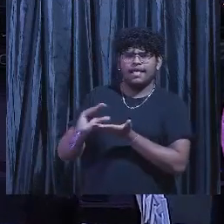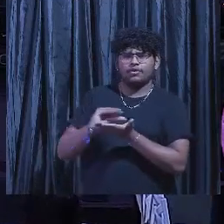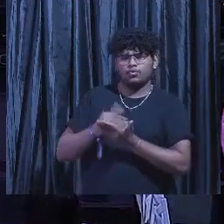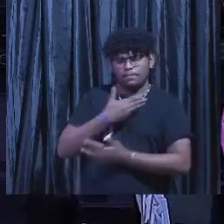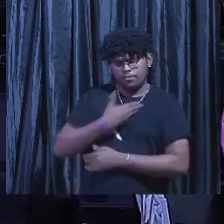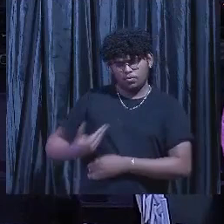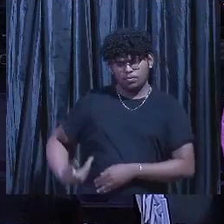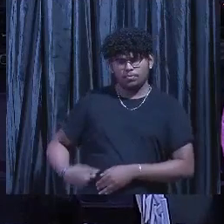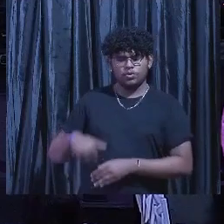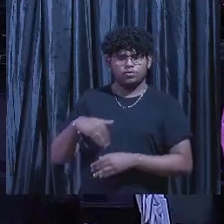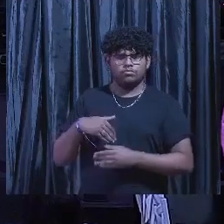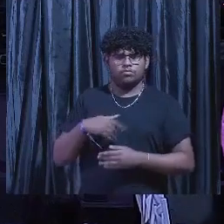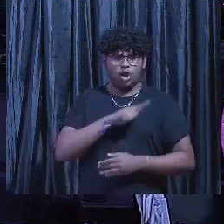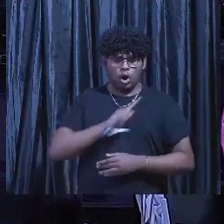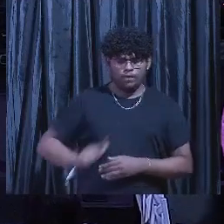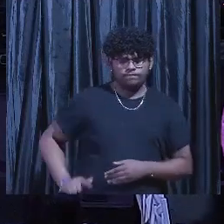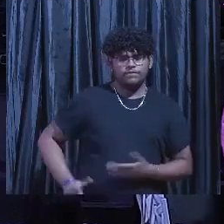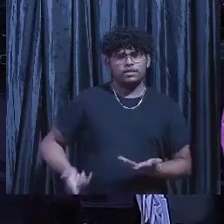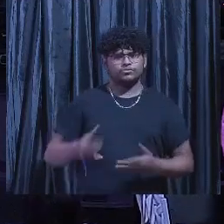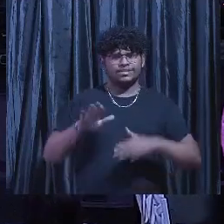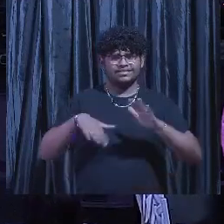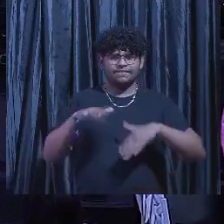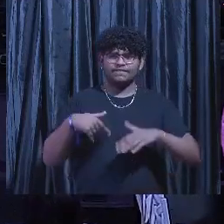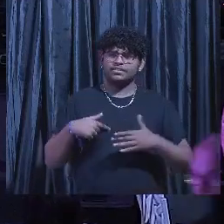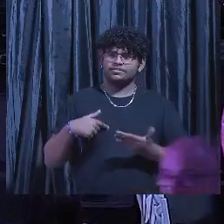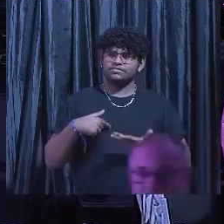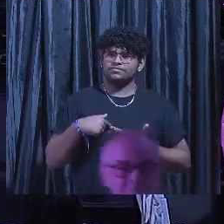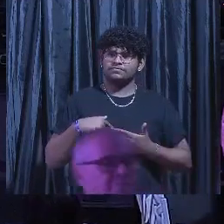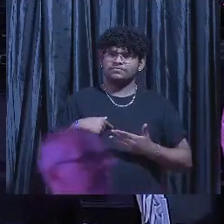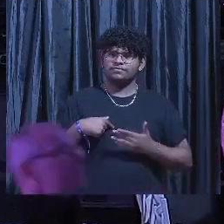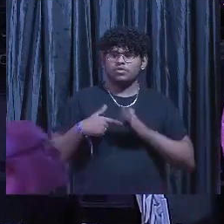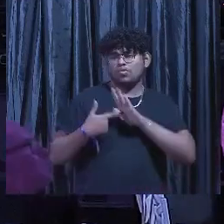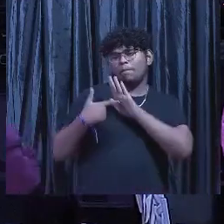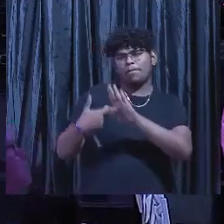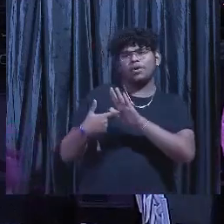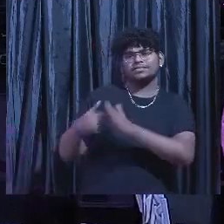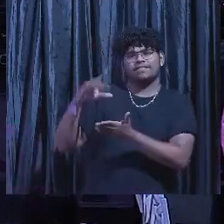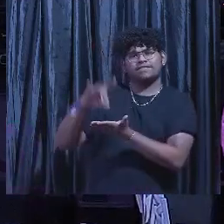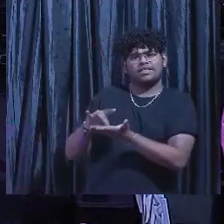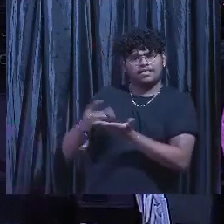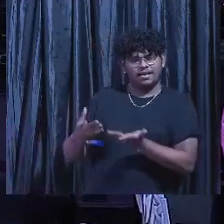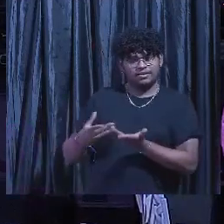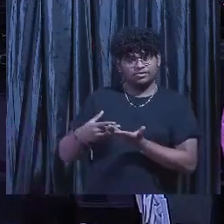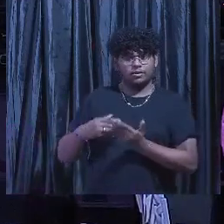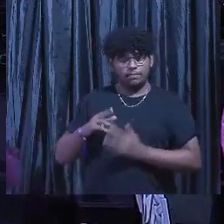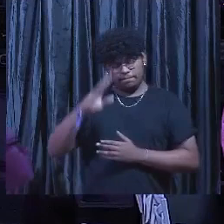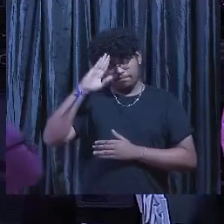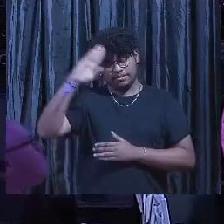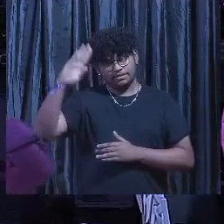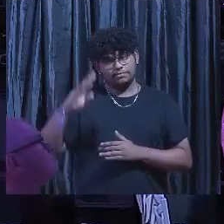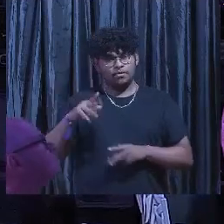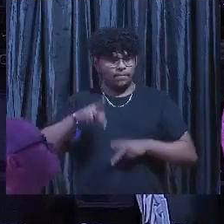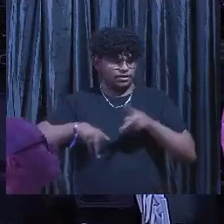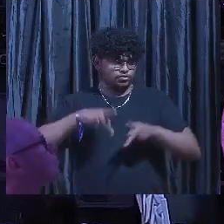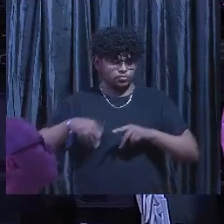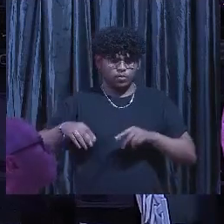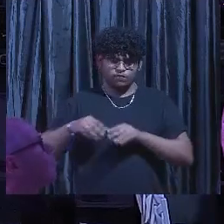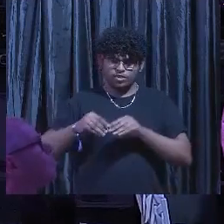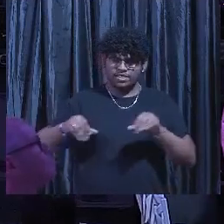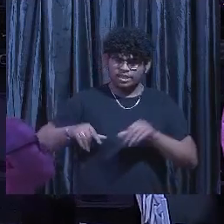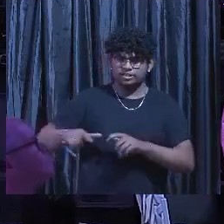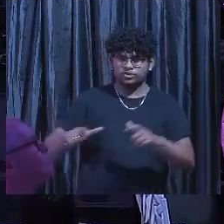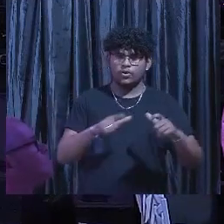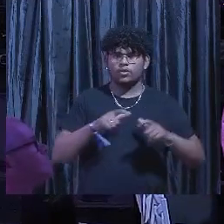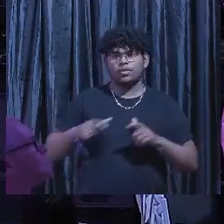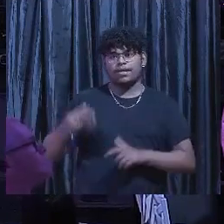não representam muitas vezes a realidade, né, especialmente dos povos de territórios vulnerabilizados. E você